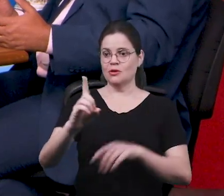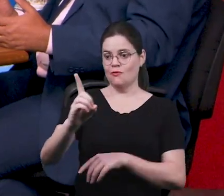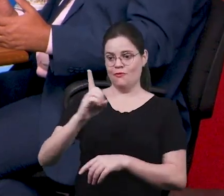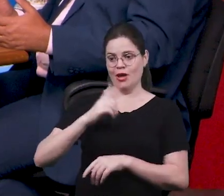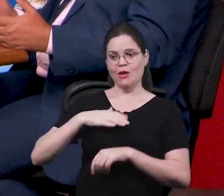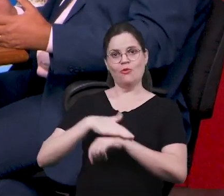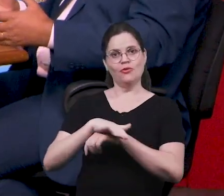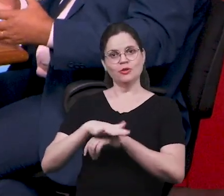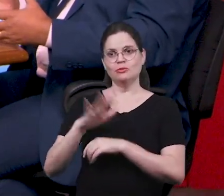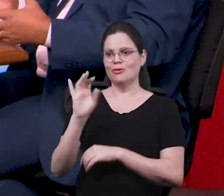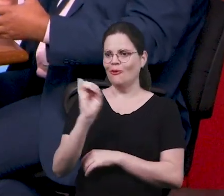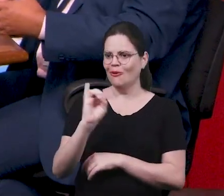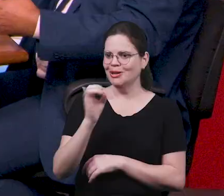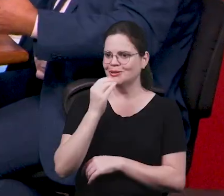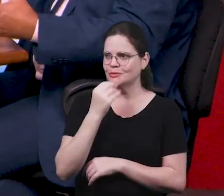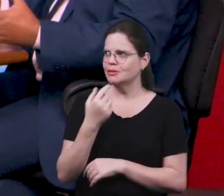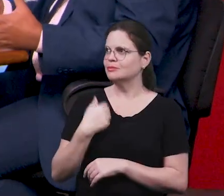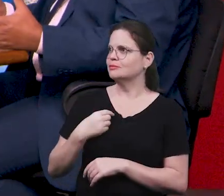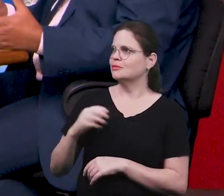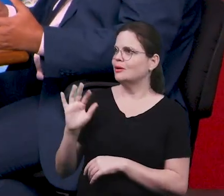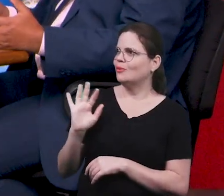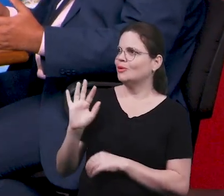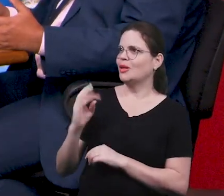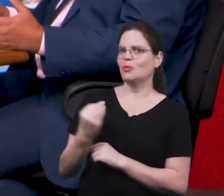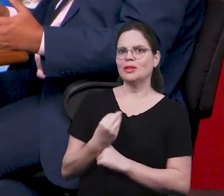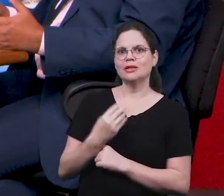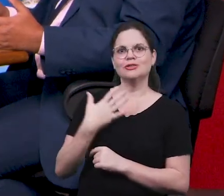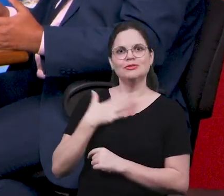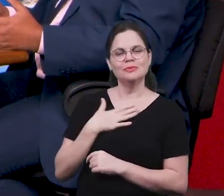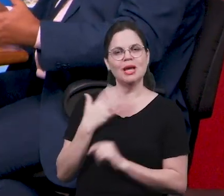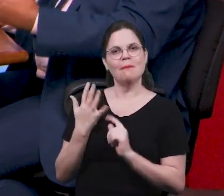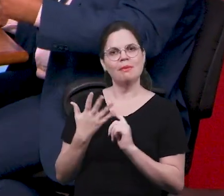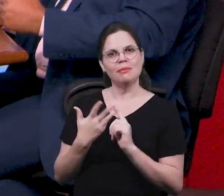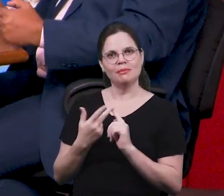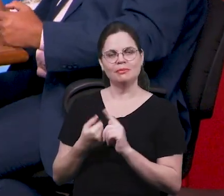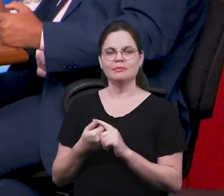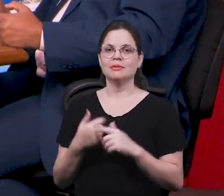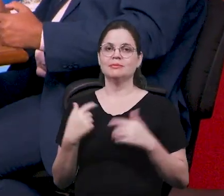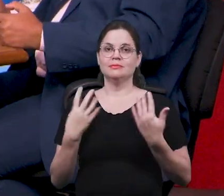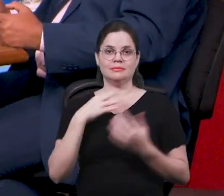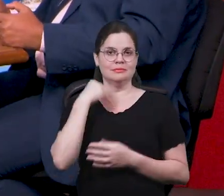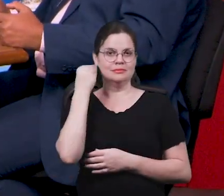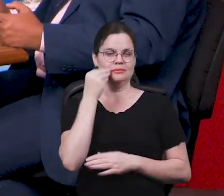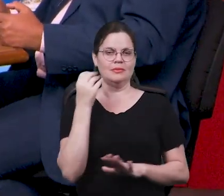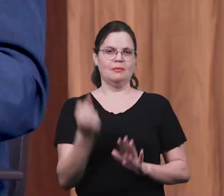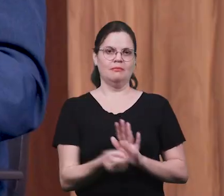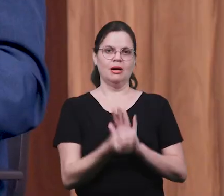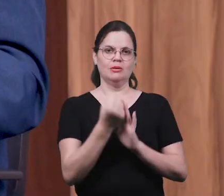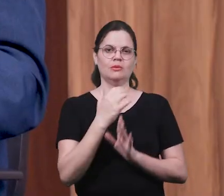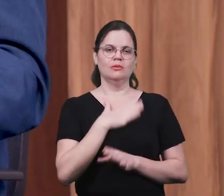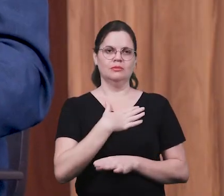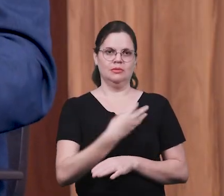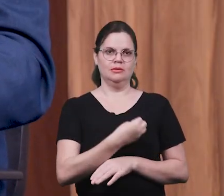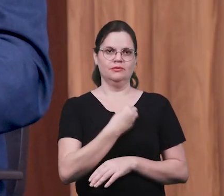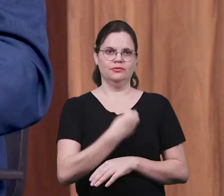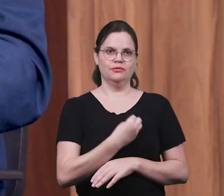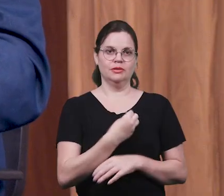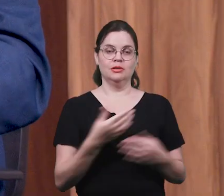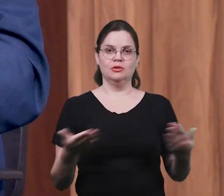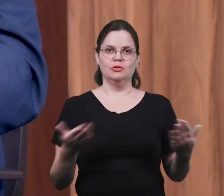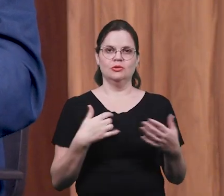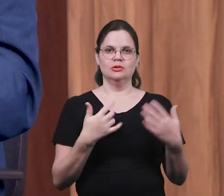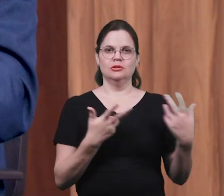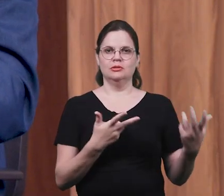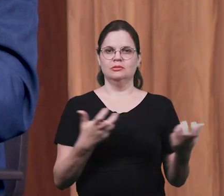senti importante porque alguém estava cuidando de mim. E essa experiência me marcou muito. E eu vejo como